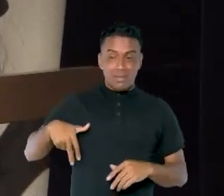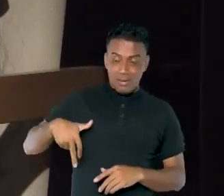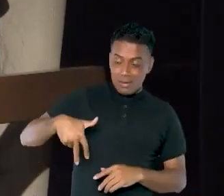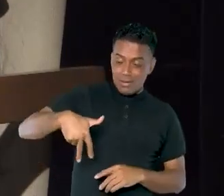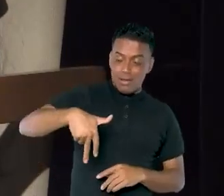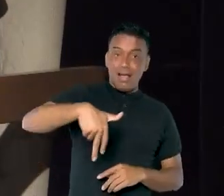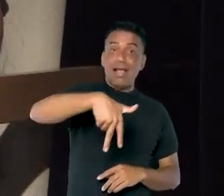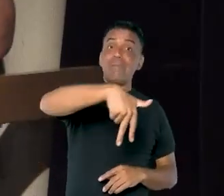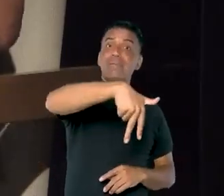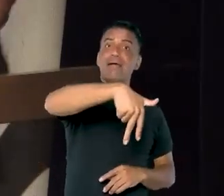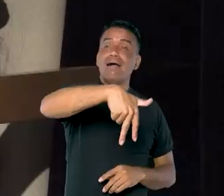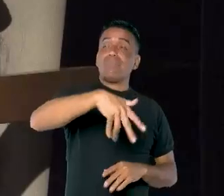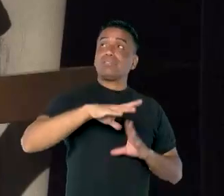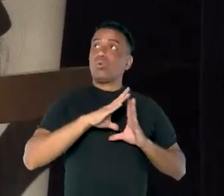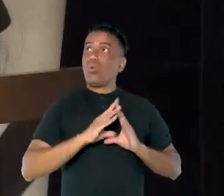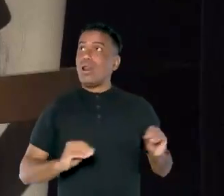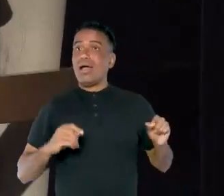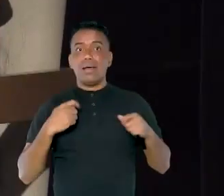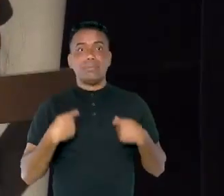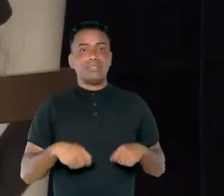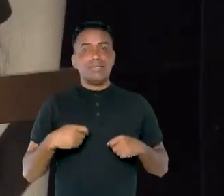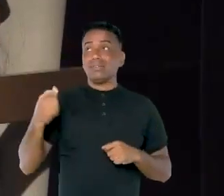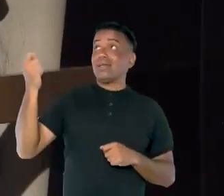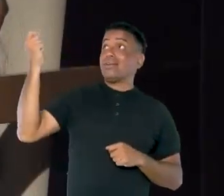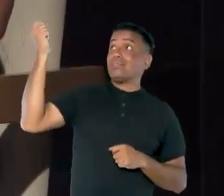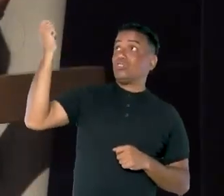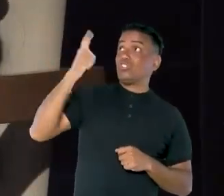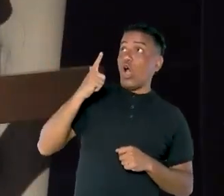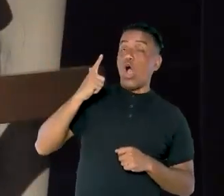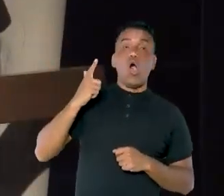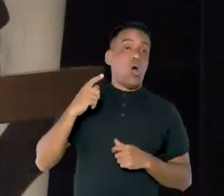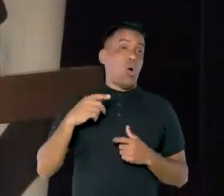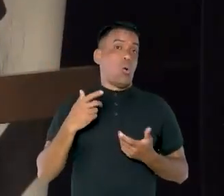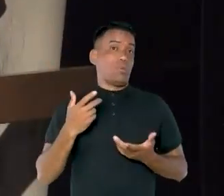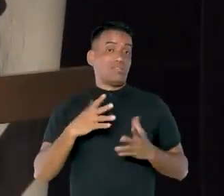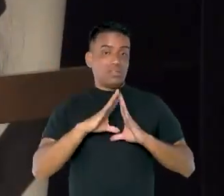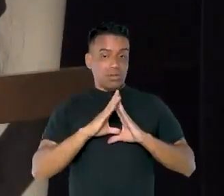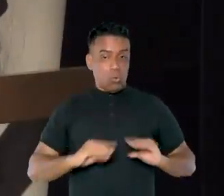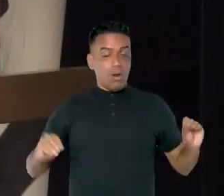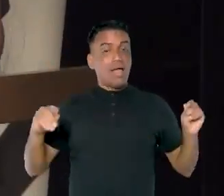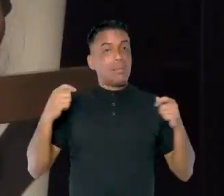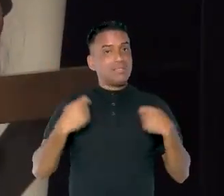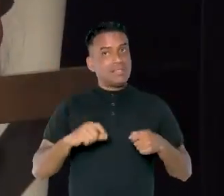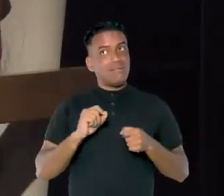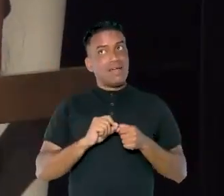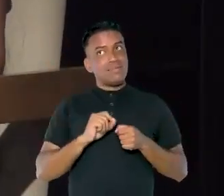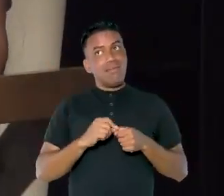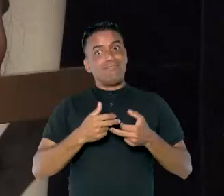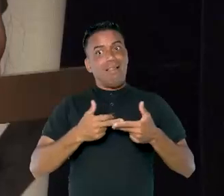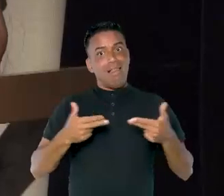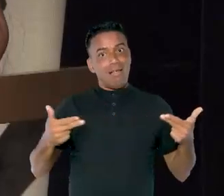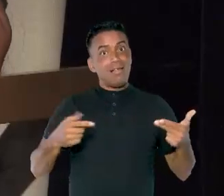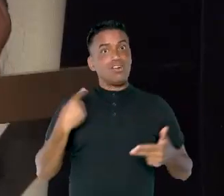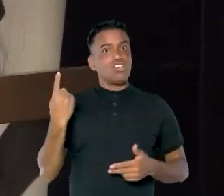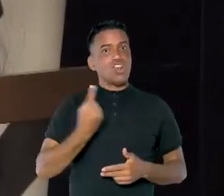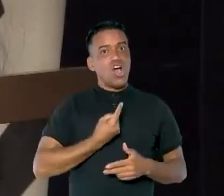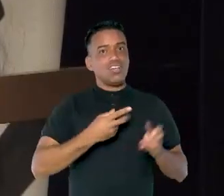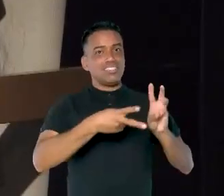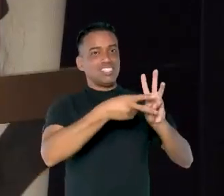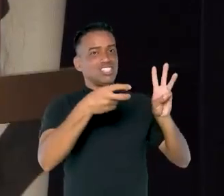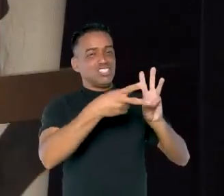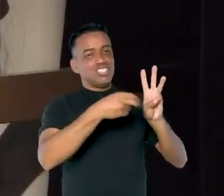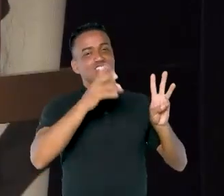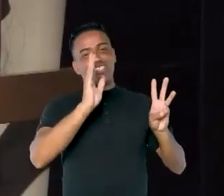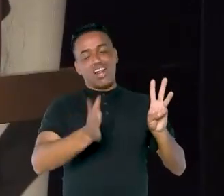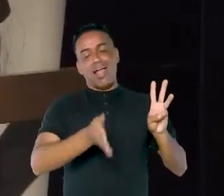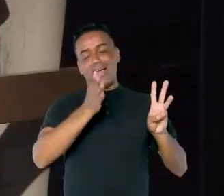Para você curar você precisa pegar o sol. Para você curar você precisa fazer não sei o quê. Coisas que nós indígenas a gente